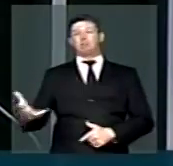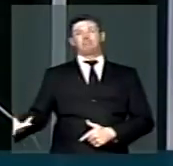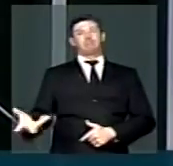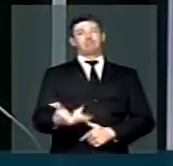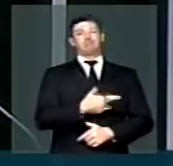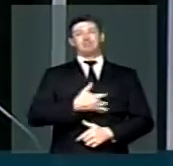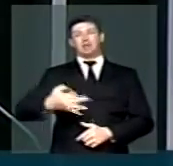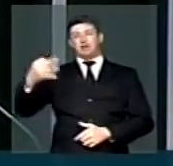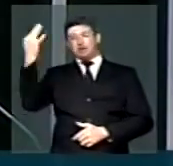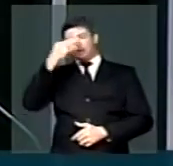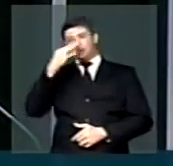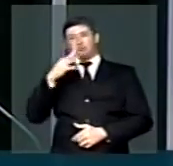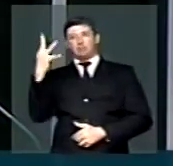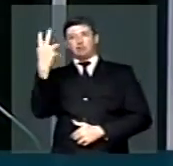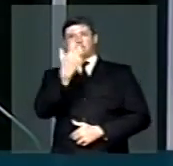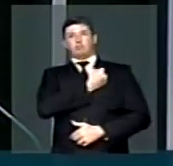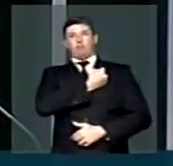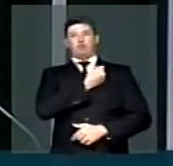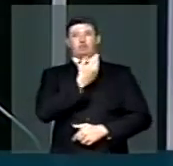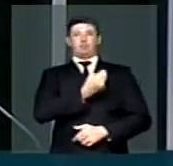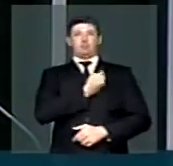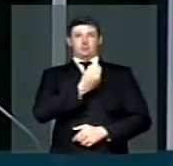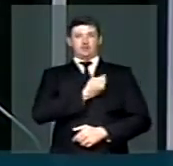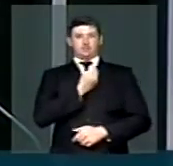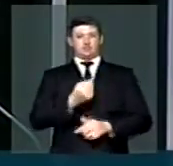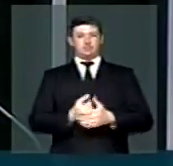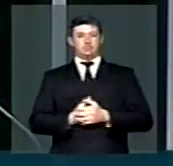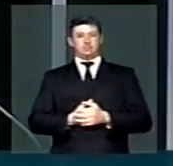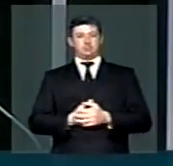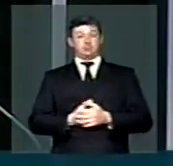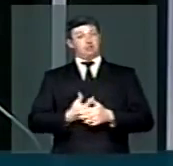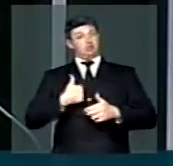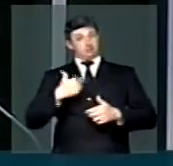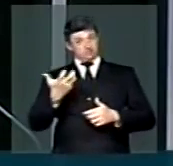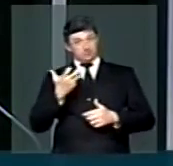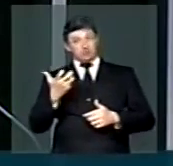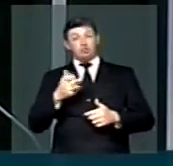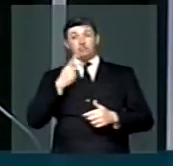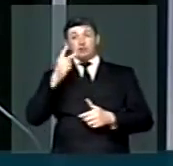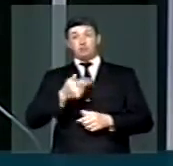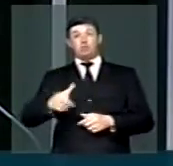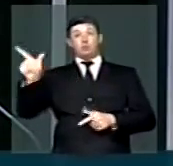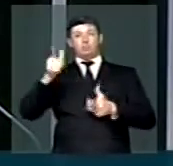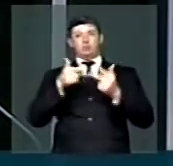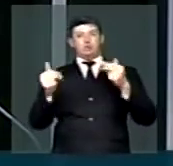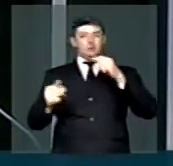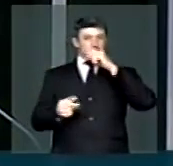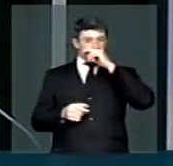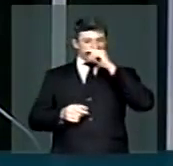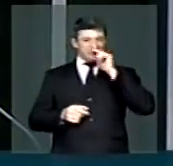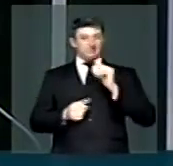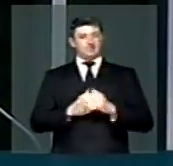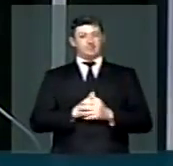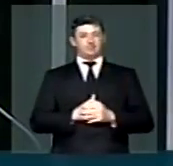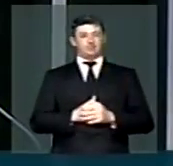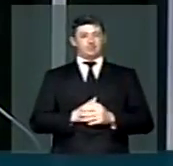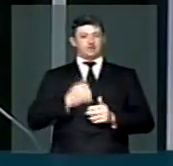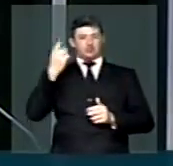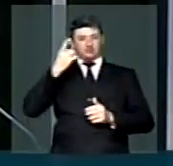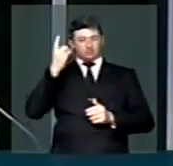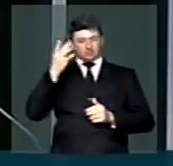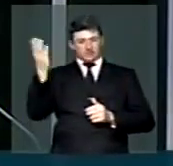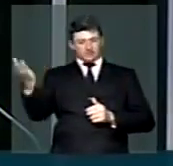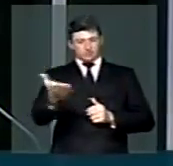extraordinário em salvar vidas. Quero também abordar um outro assunto, deputado presidente,